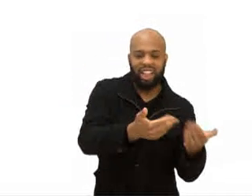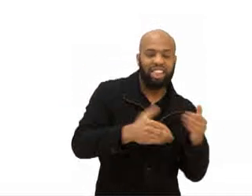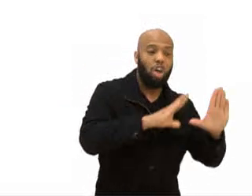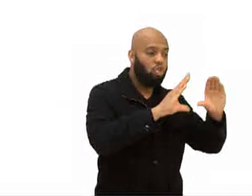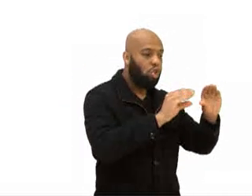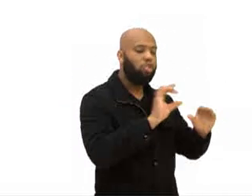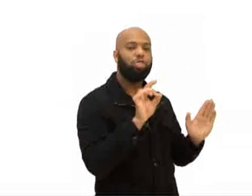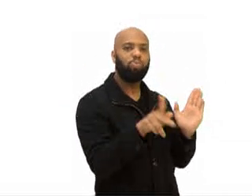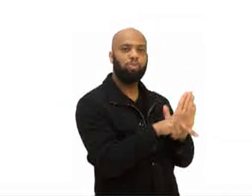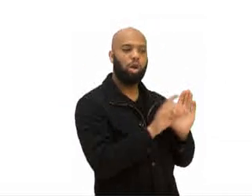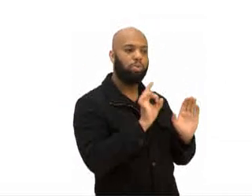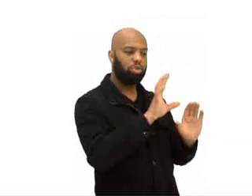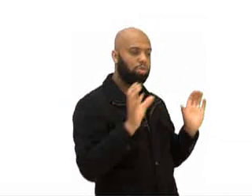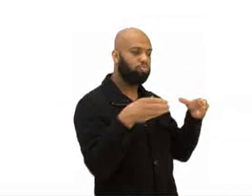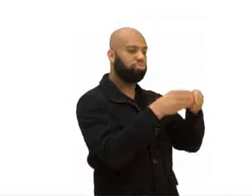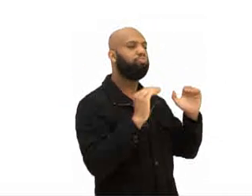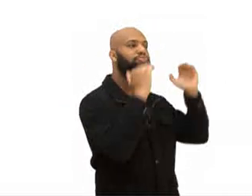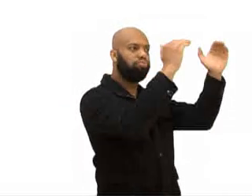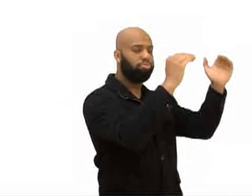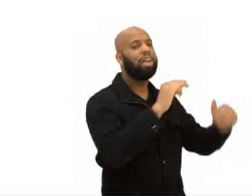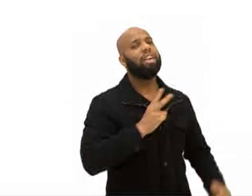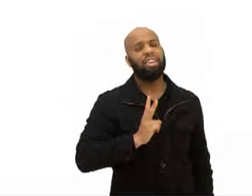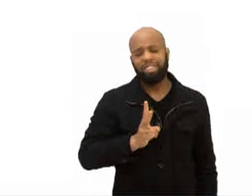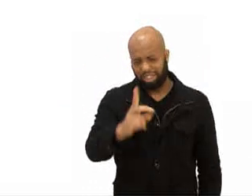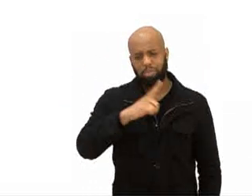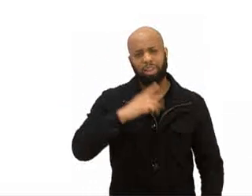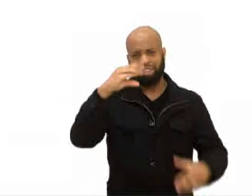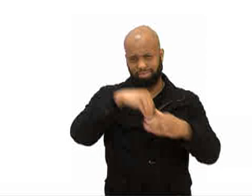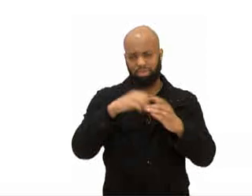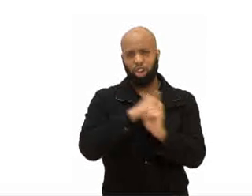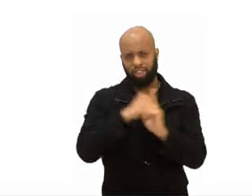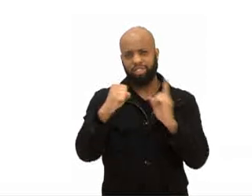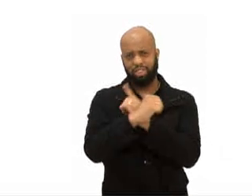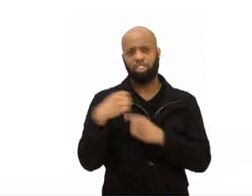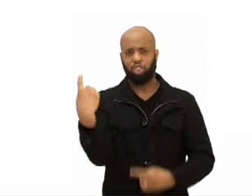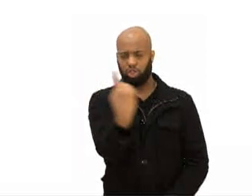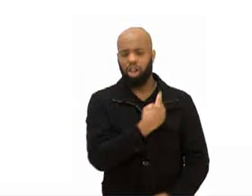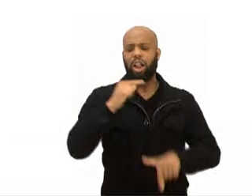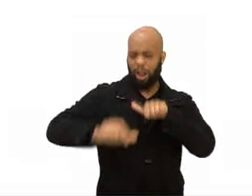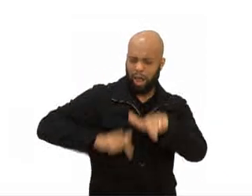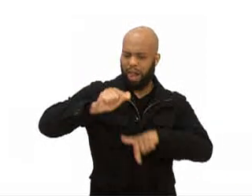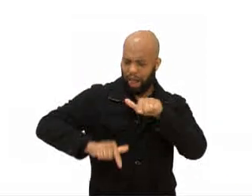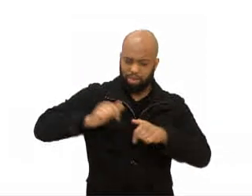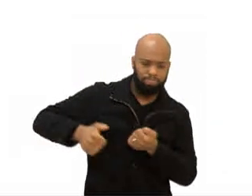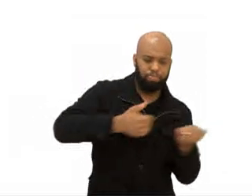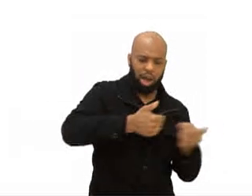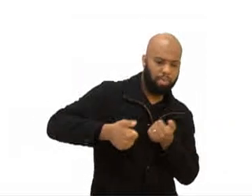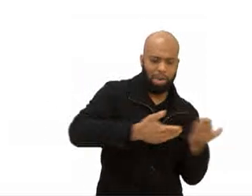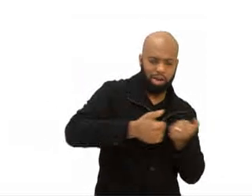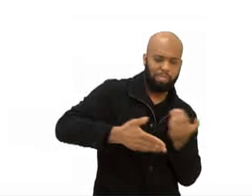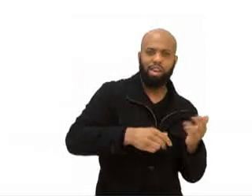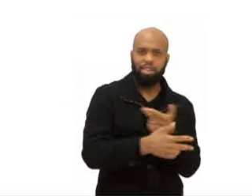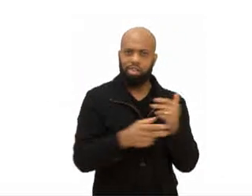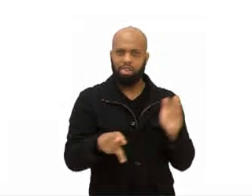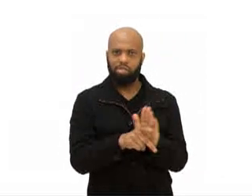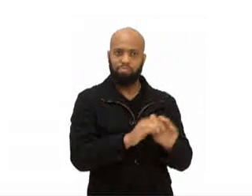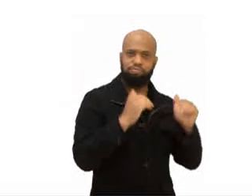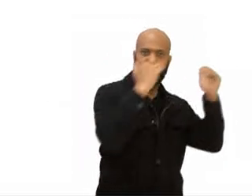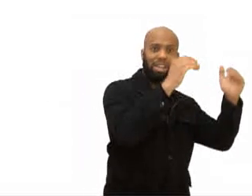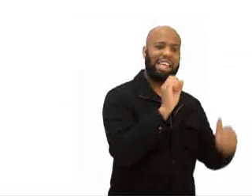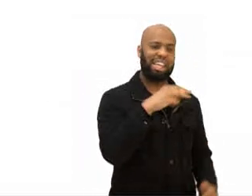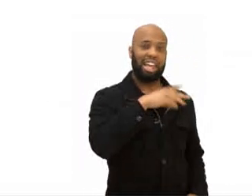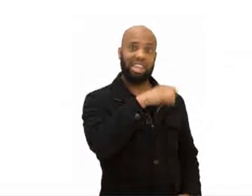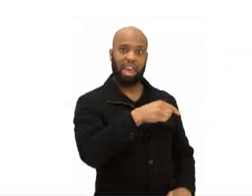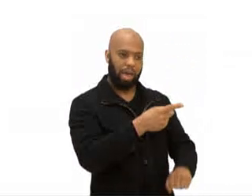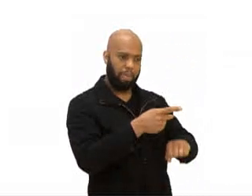conforto da elite. Isso é muito comum na nossa sociedade. Então, ó, trabalhar para sustentar a elite. Quem é a elite? Os